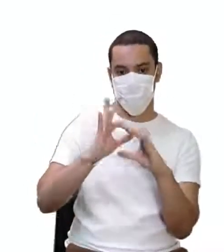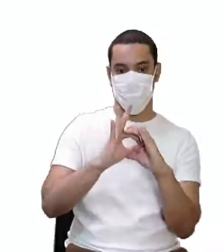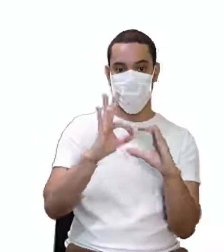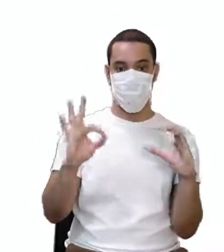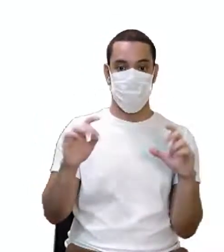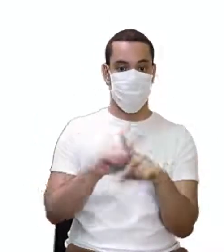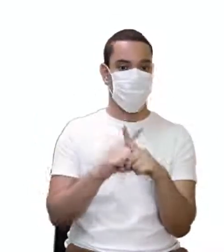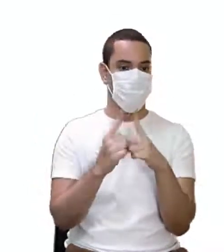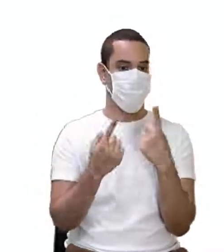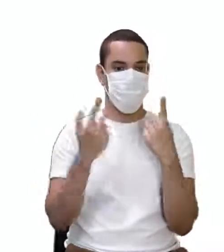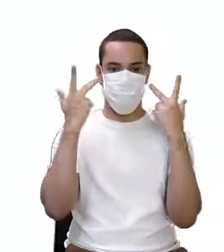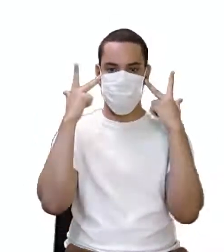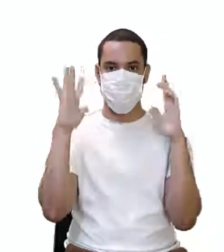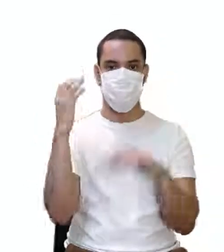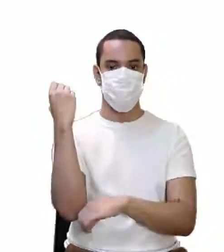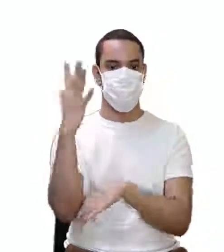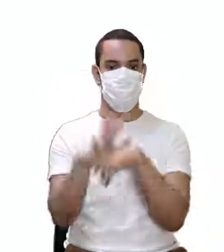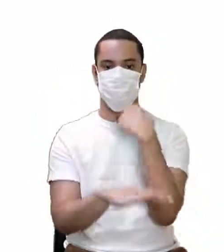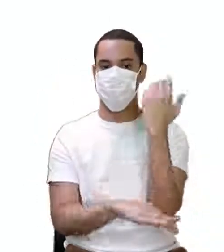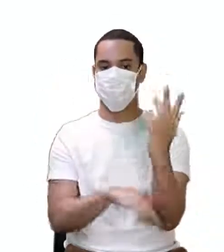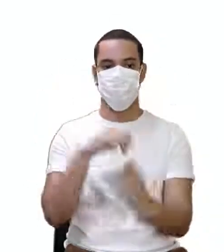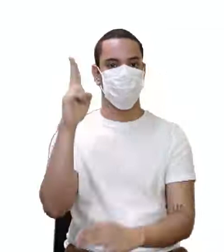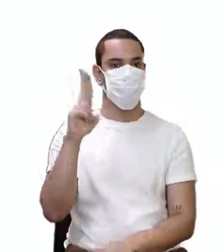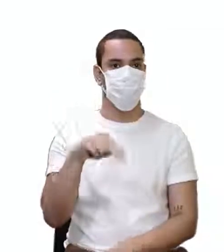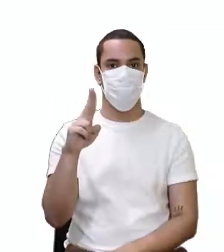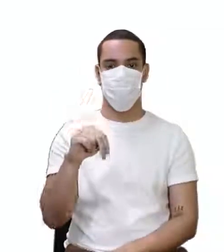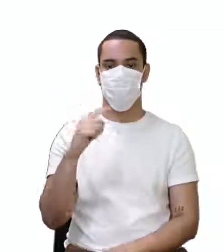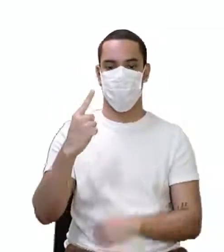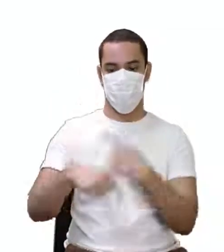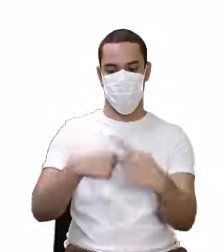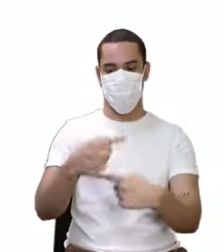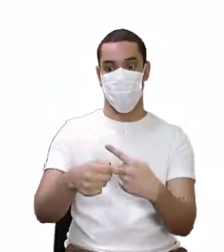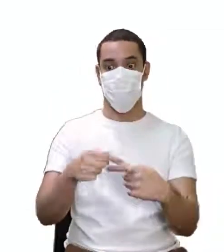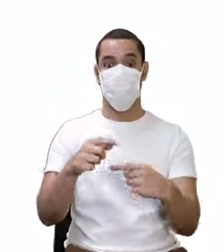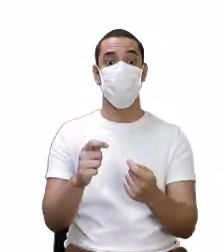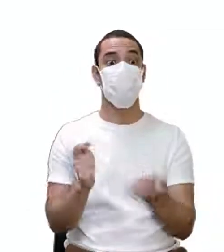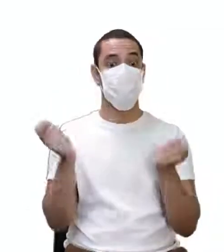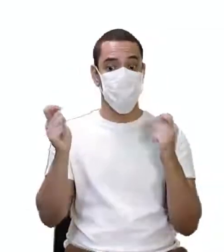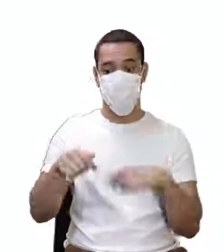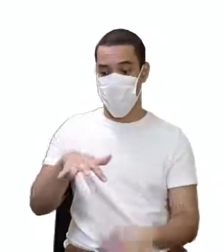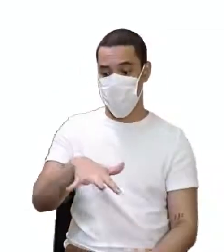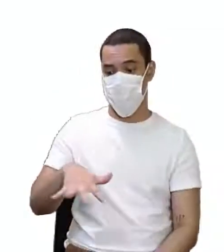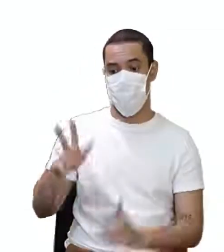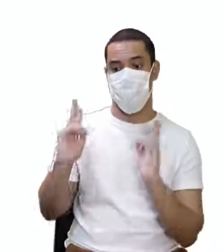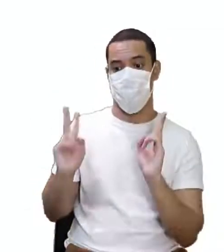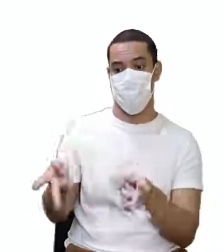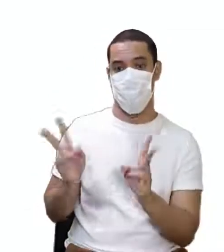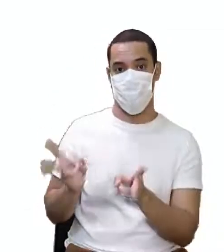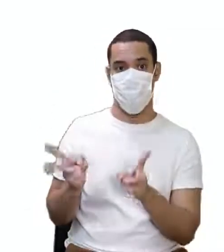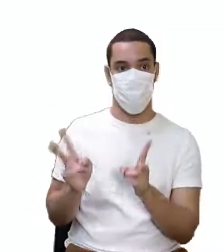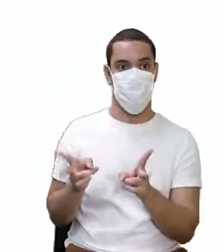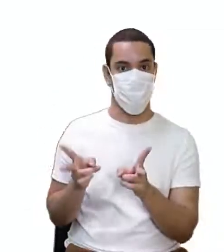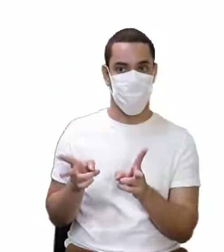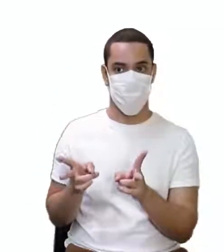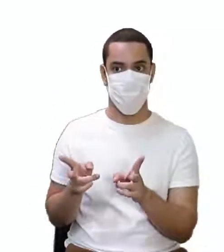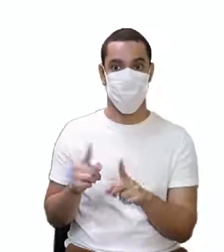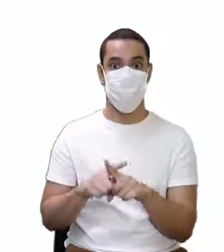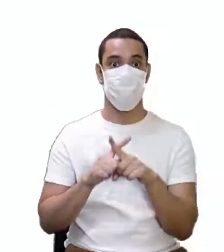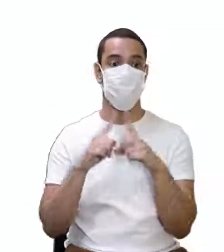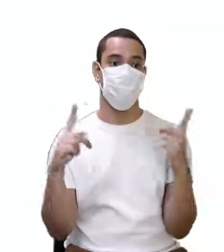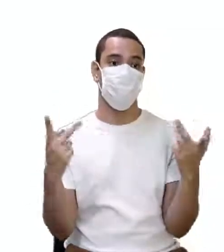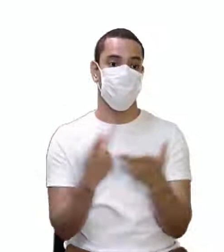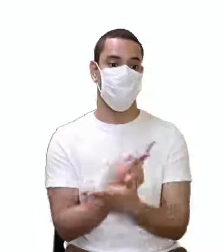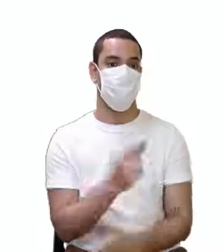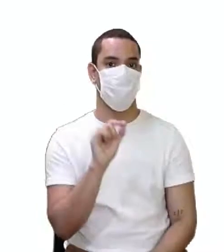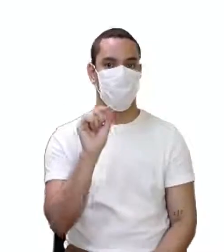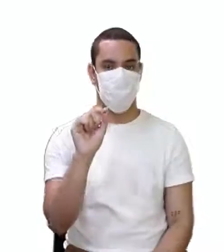natureza nunca existe possibilidade de reprodução. Ou seja, eles estão na mesma área, tá? Mas pelo